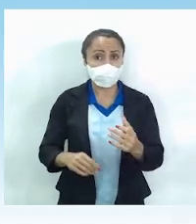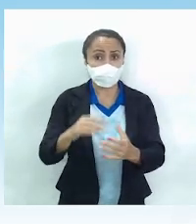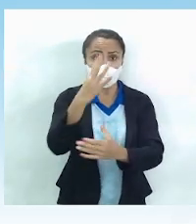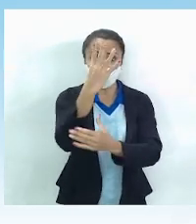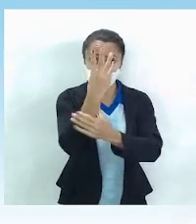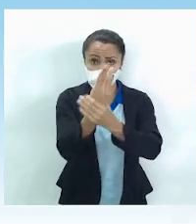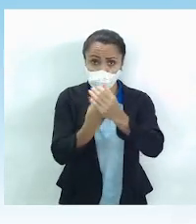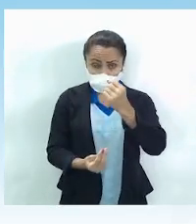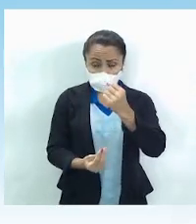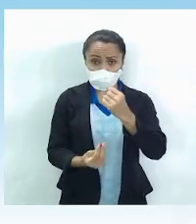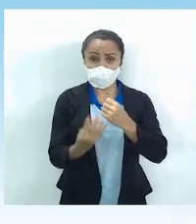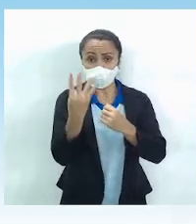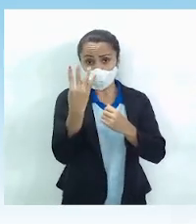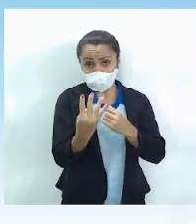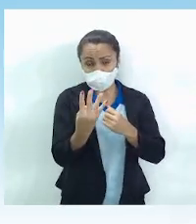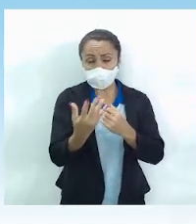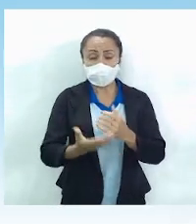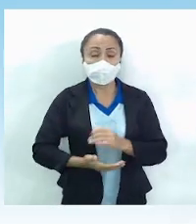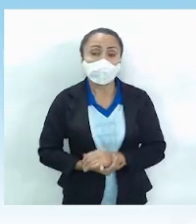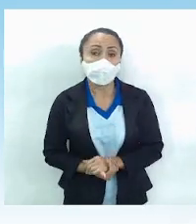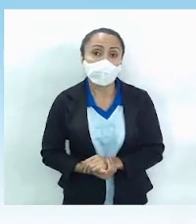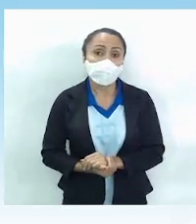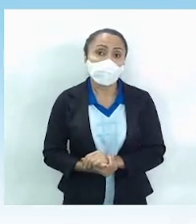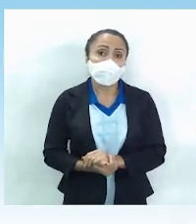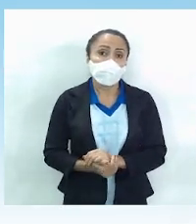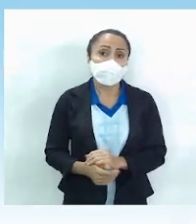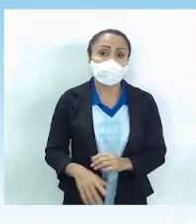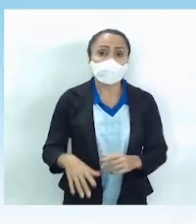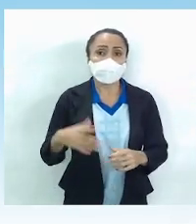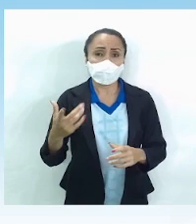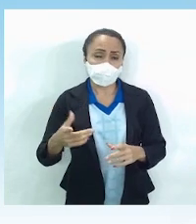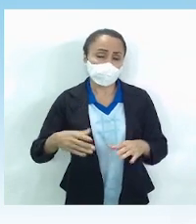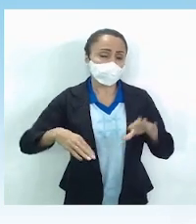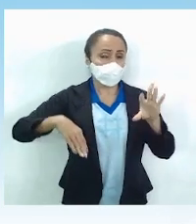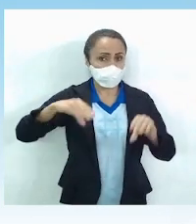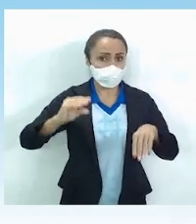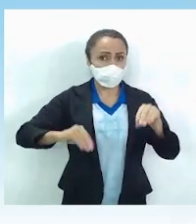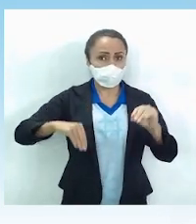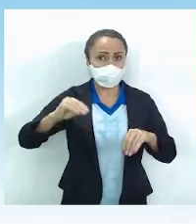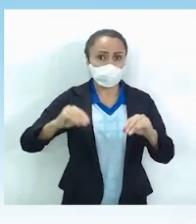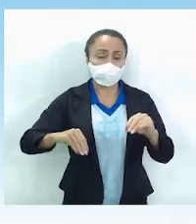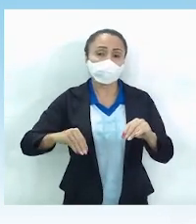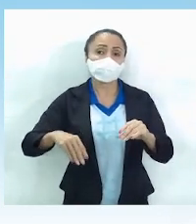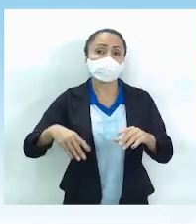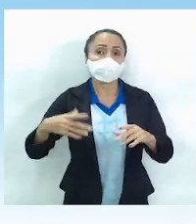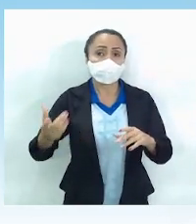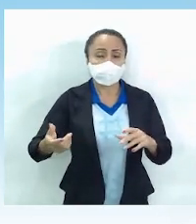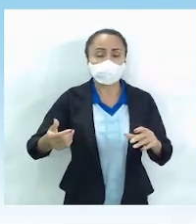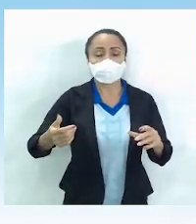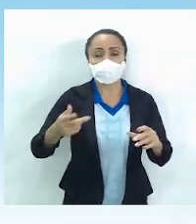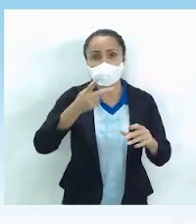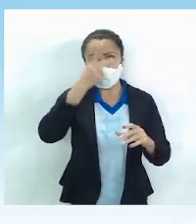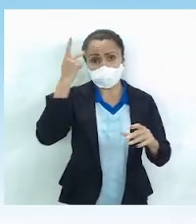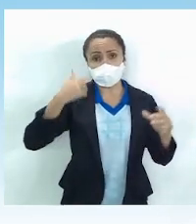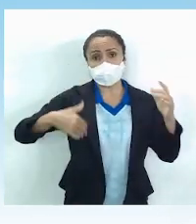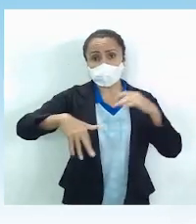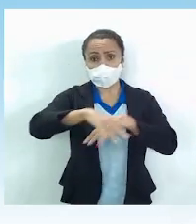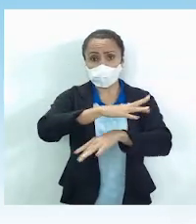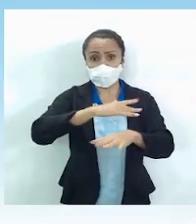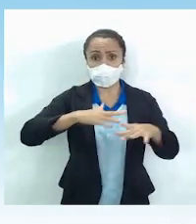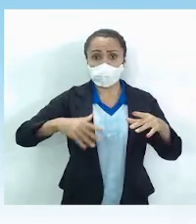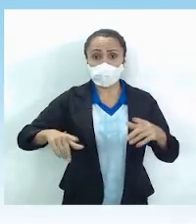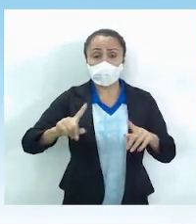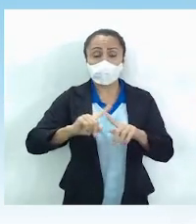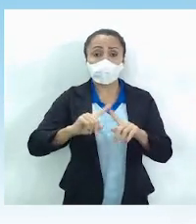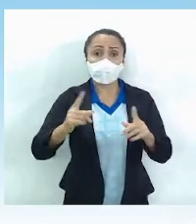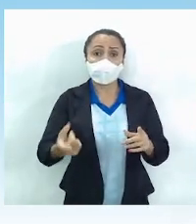ele até mesmo dá uma flexibilização aí no trânsito das pessoas, mas ele não tem uma moeda